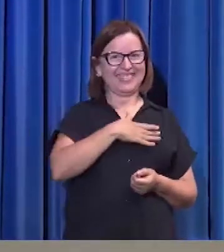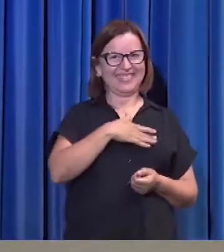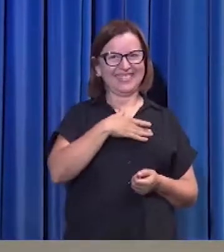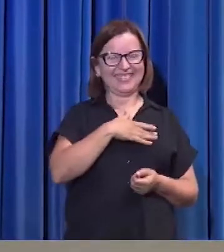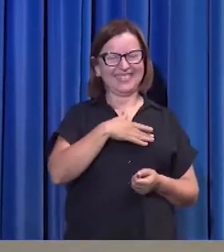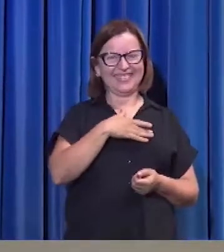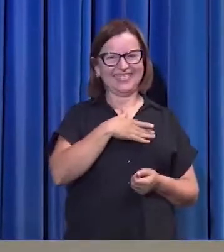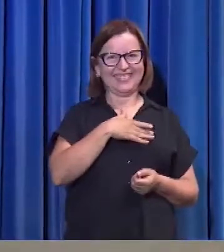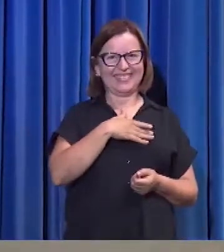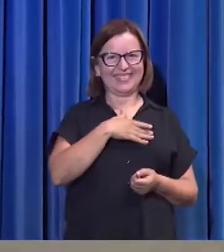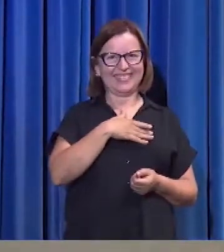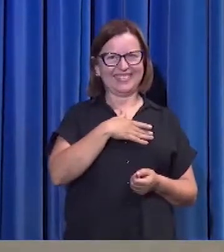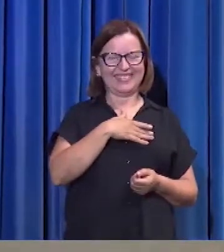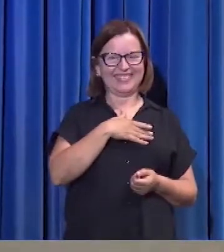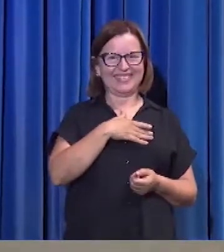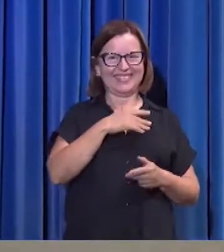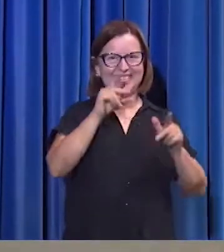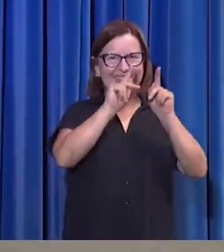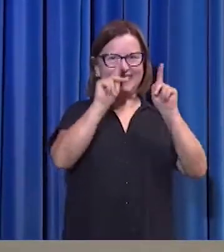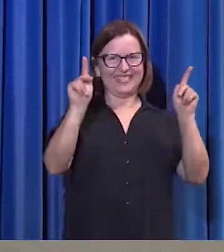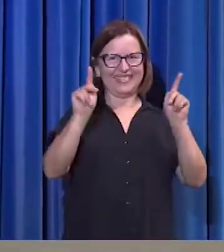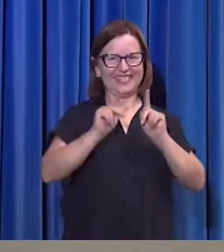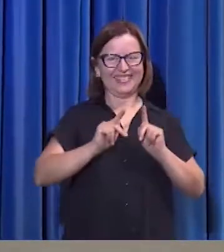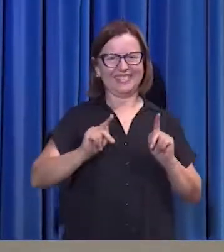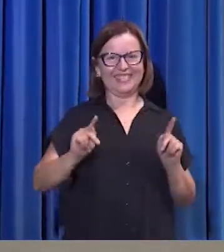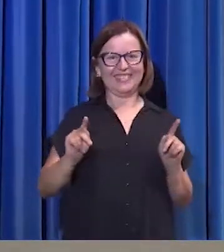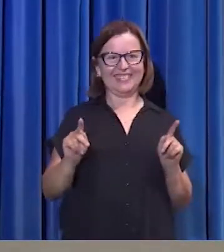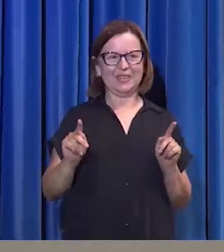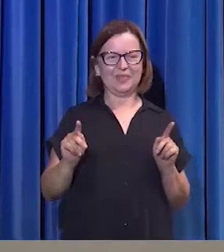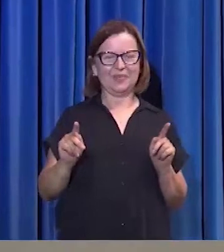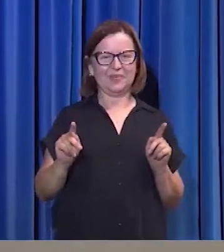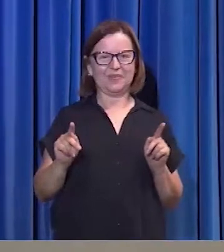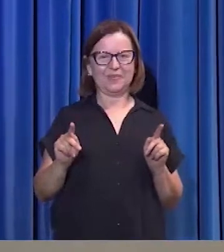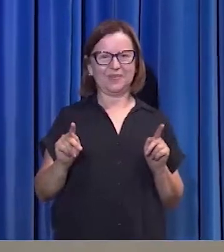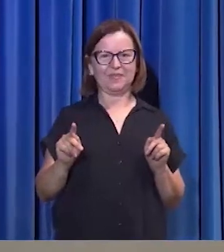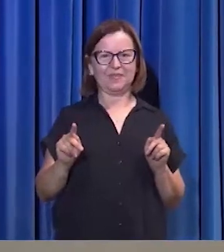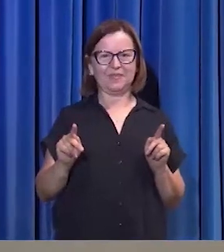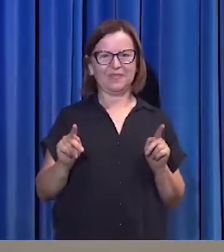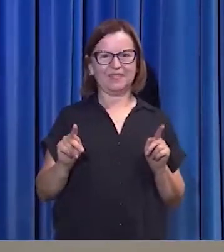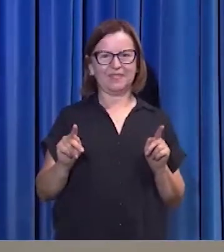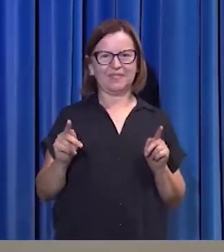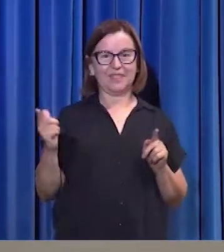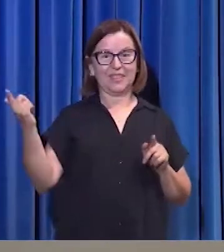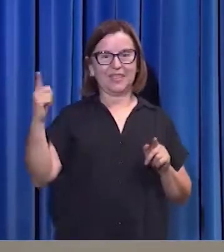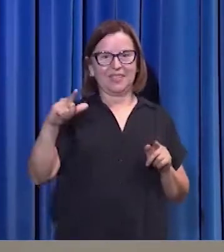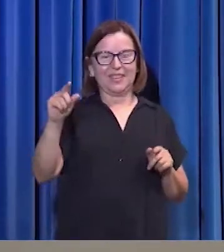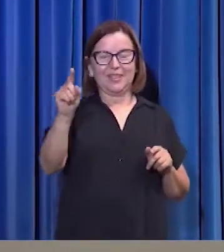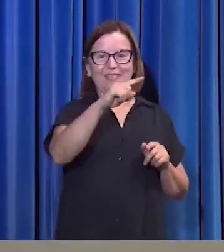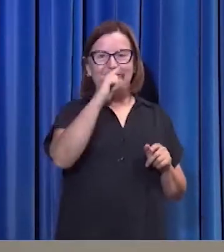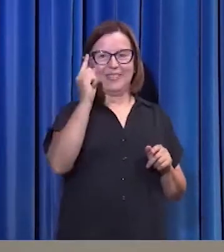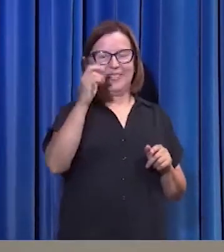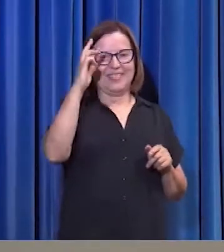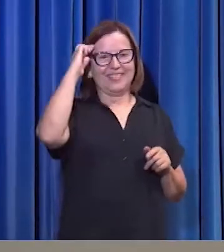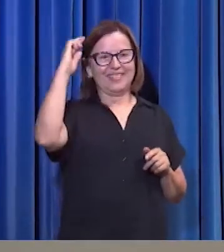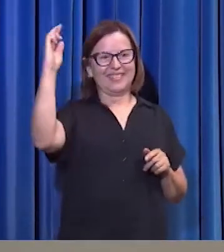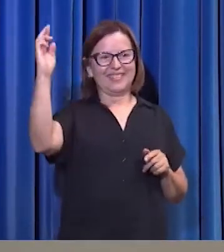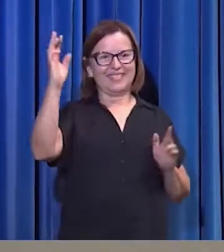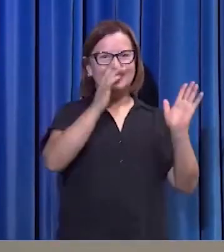misericórdia e paz da parte do nosso Senhor Jesus